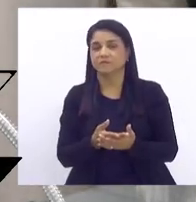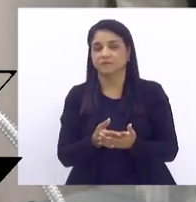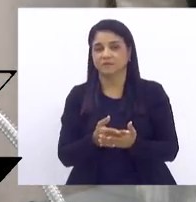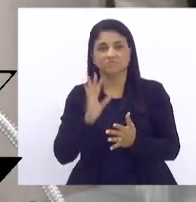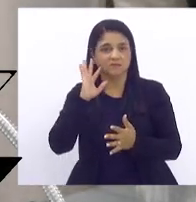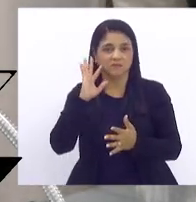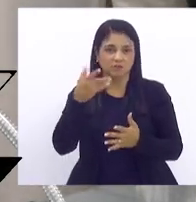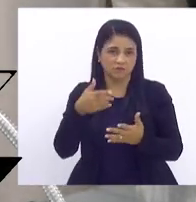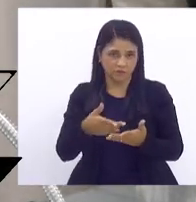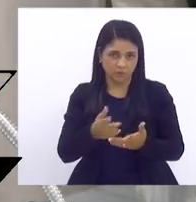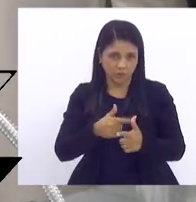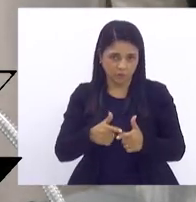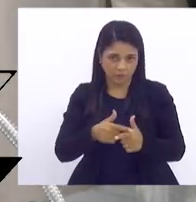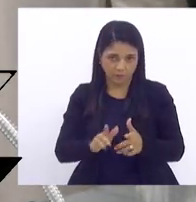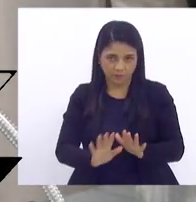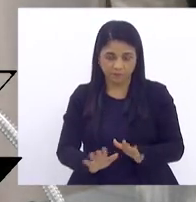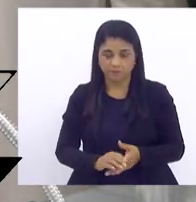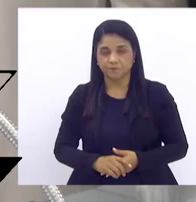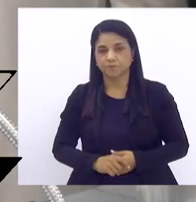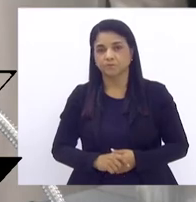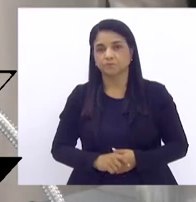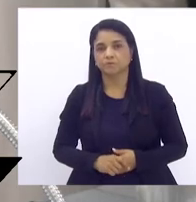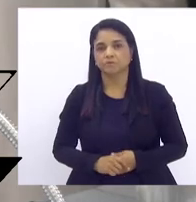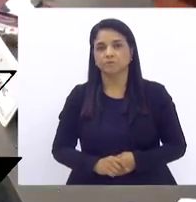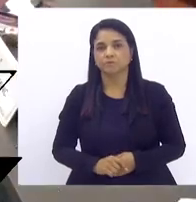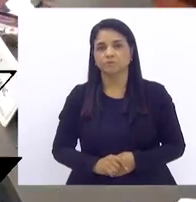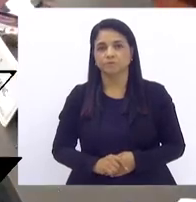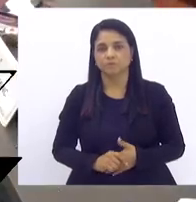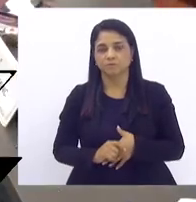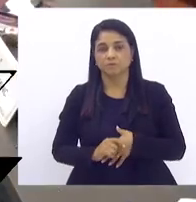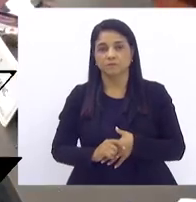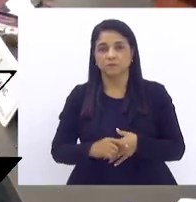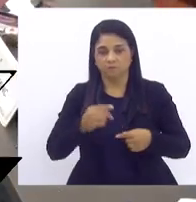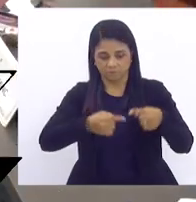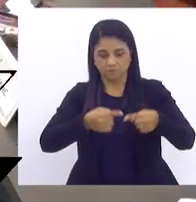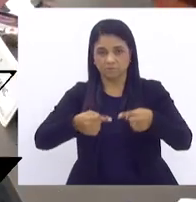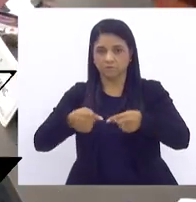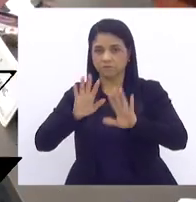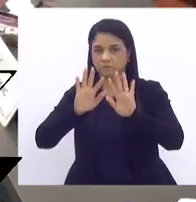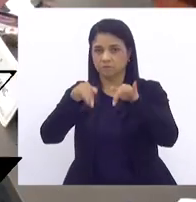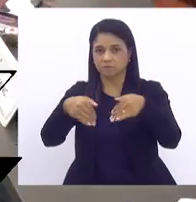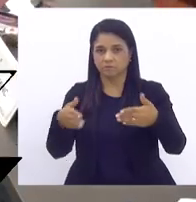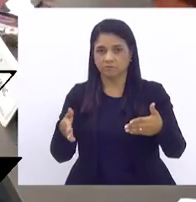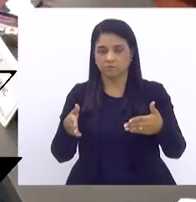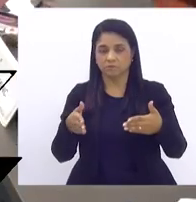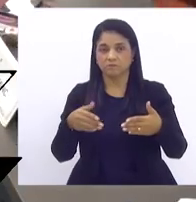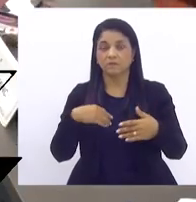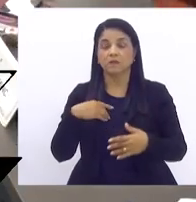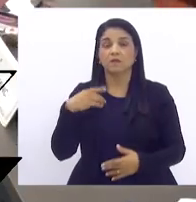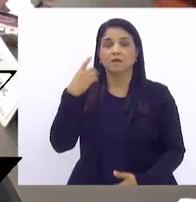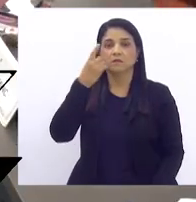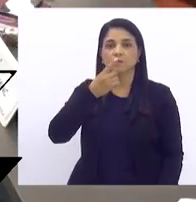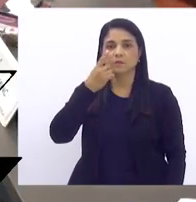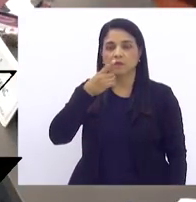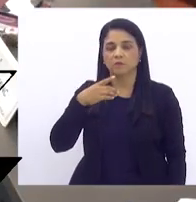está resolvido. Então, não havendo quem queira discutir, encerrada a discussão. Pois não, deputado Vinícius Cozzolino.